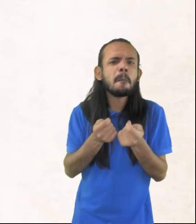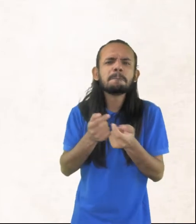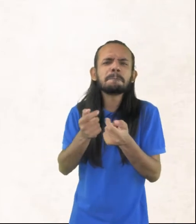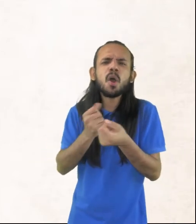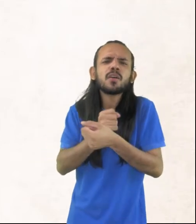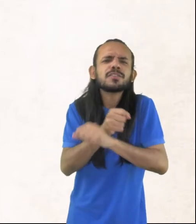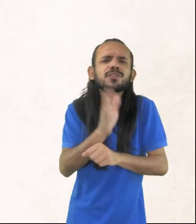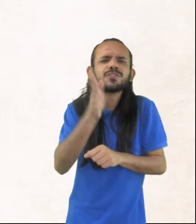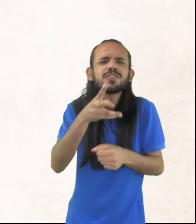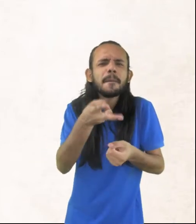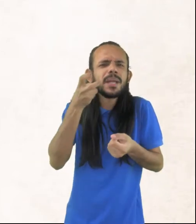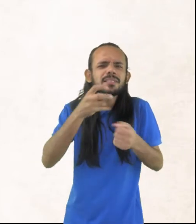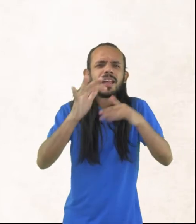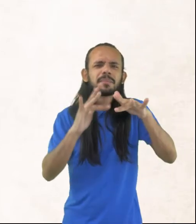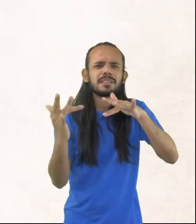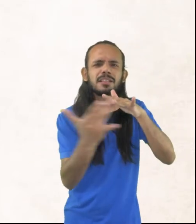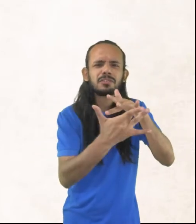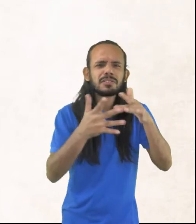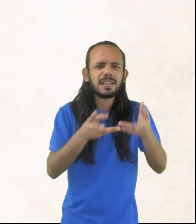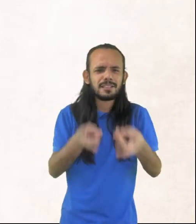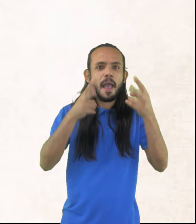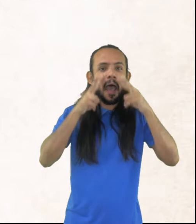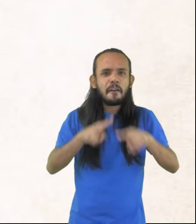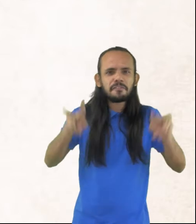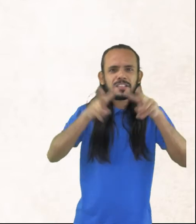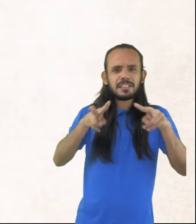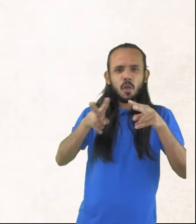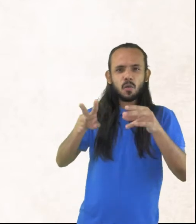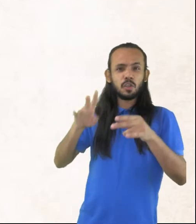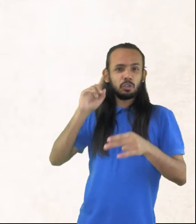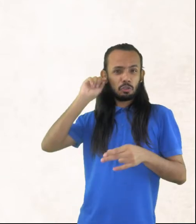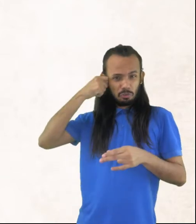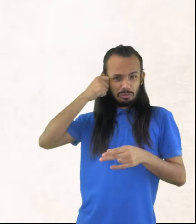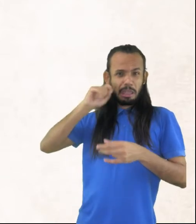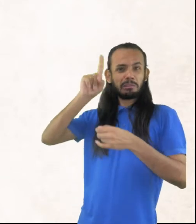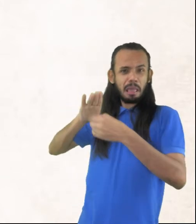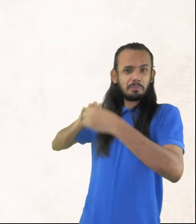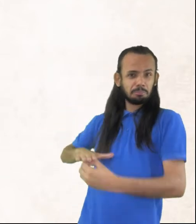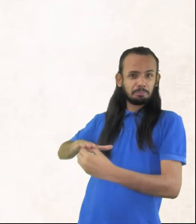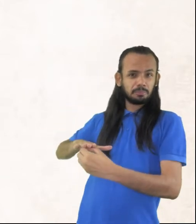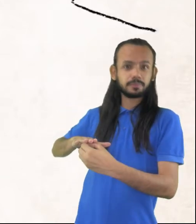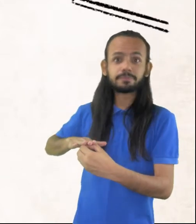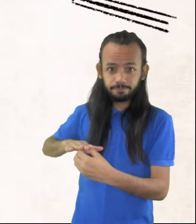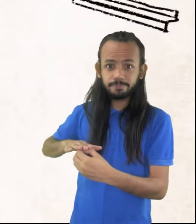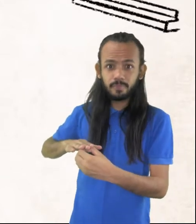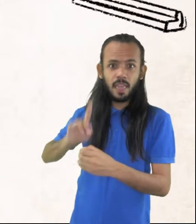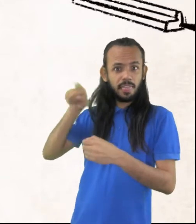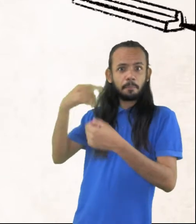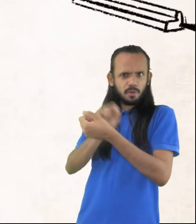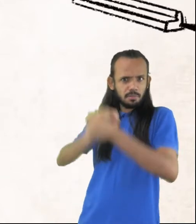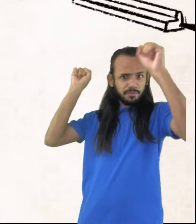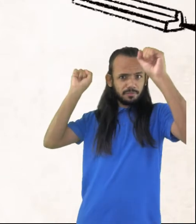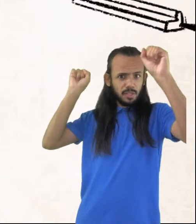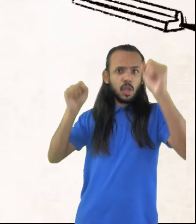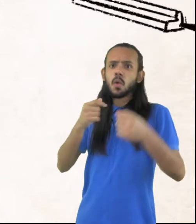verdade, é necessário pouco esforço para encontrar sinais na internet de que essa visão persiste. Deixados à própria sorte depois da